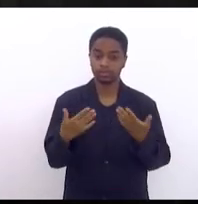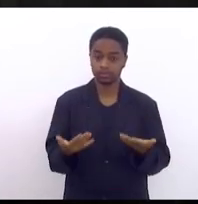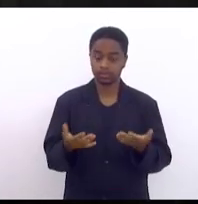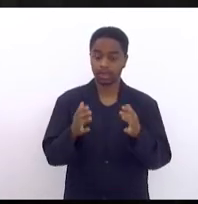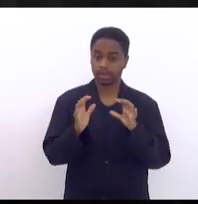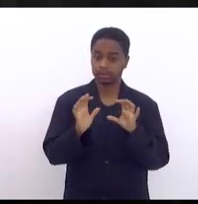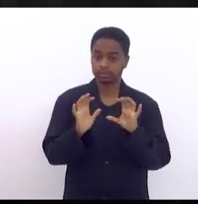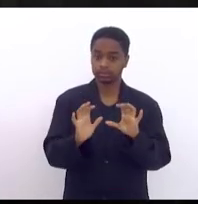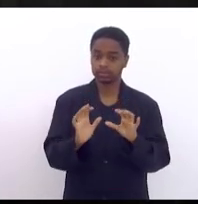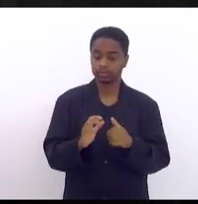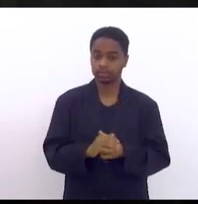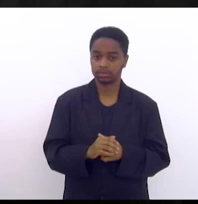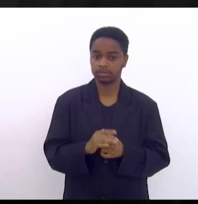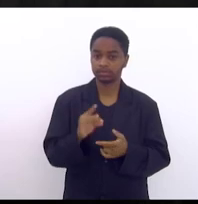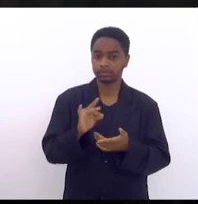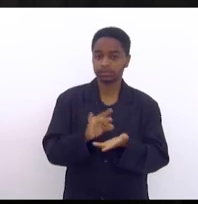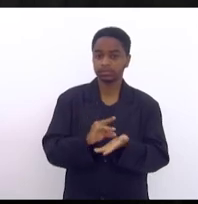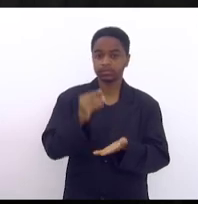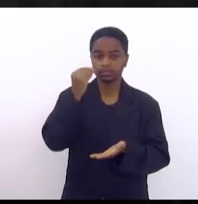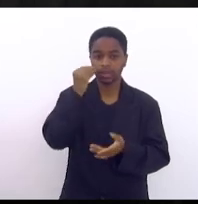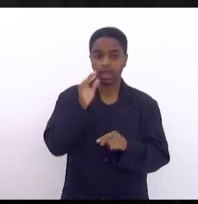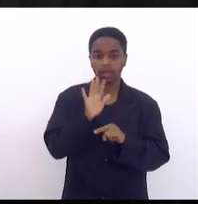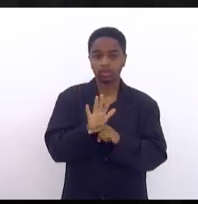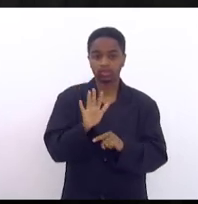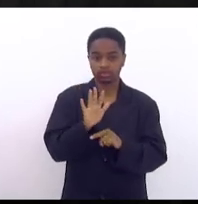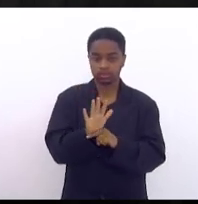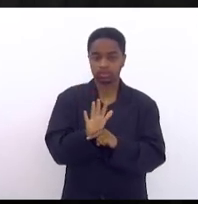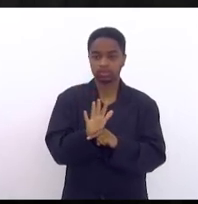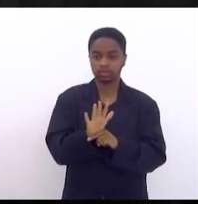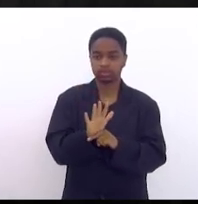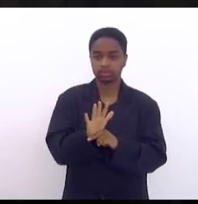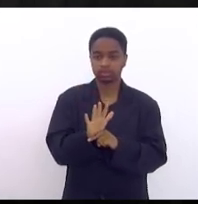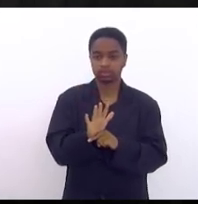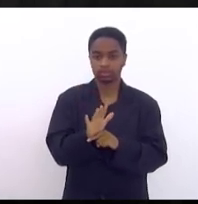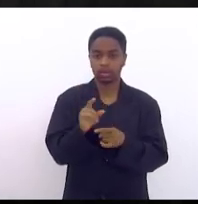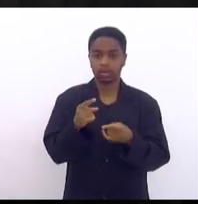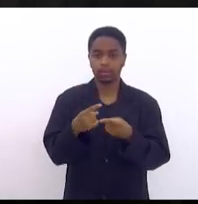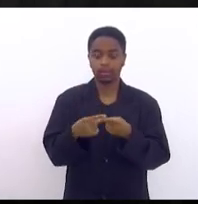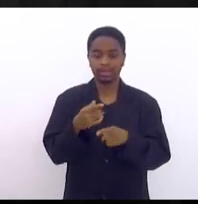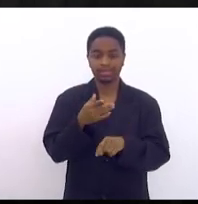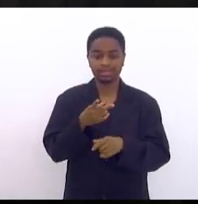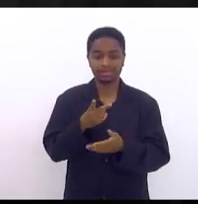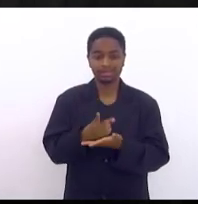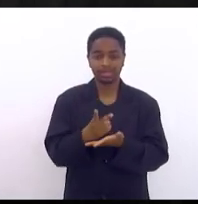é ajudar a todo momento em que